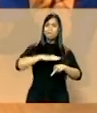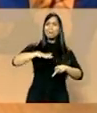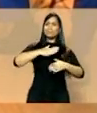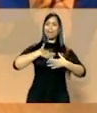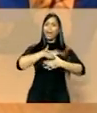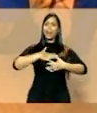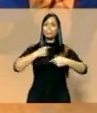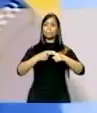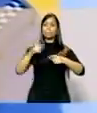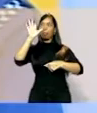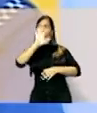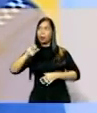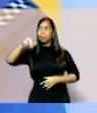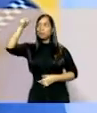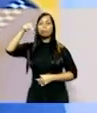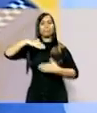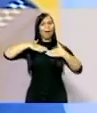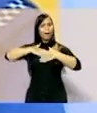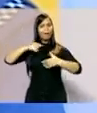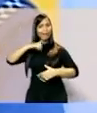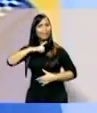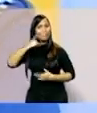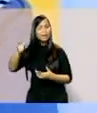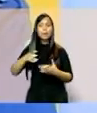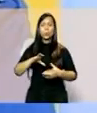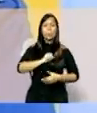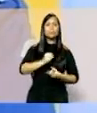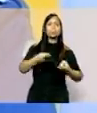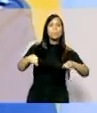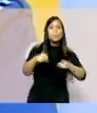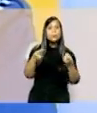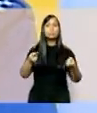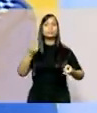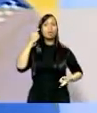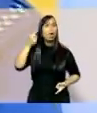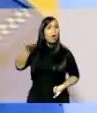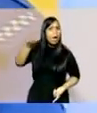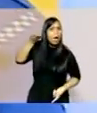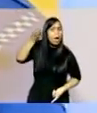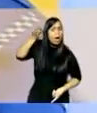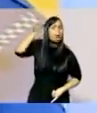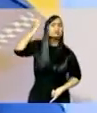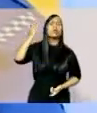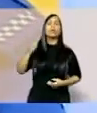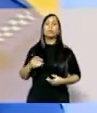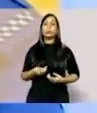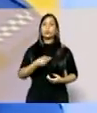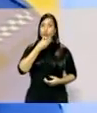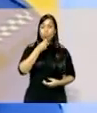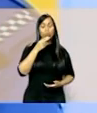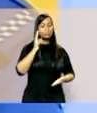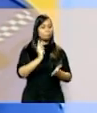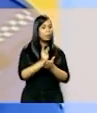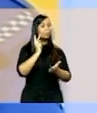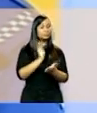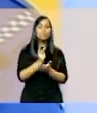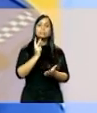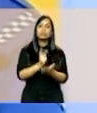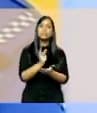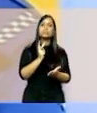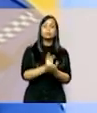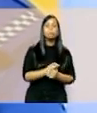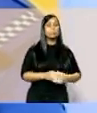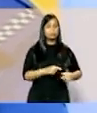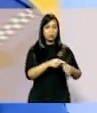alegre, ele gosta de música e tal. E gosta de música alto, muito alto. E aí esse cara colocava, esse cidadão cortador aí